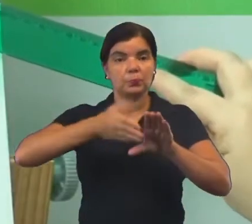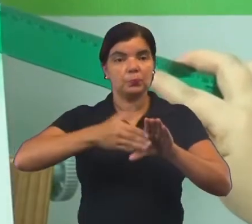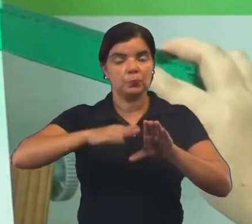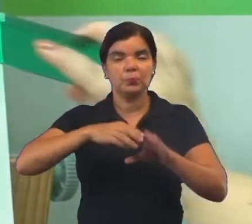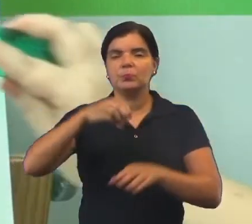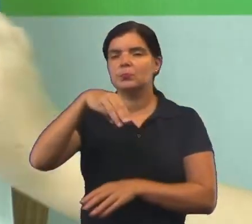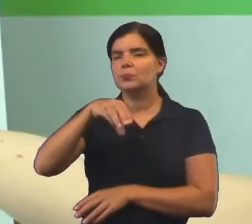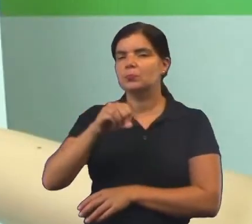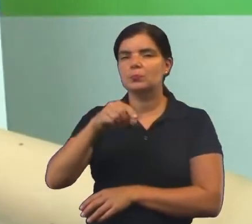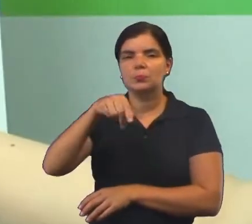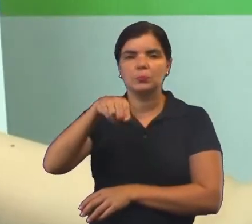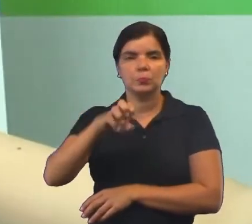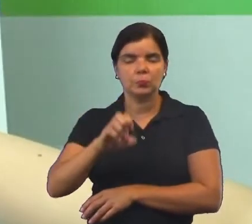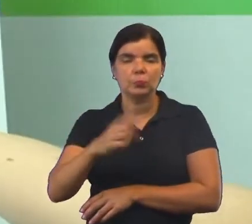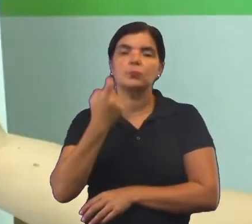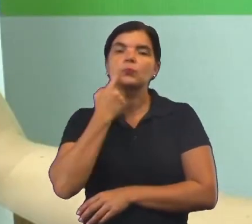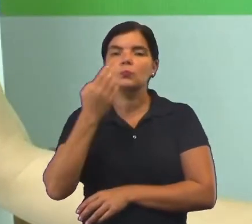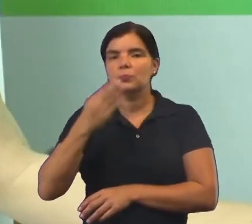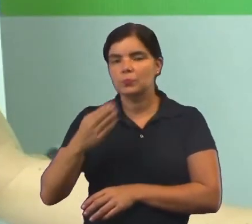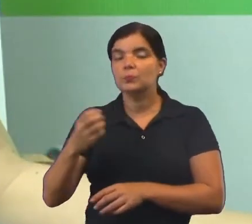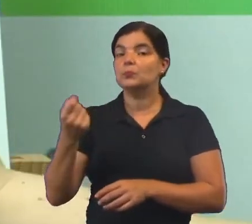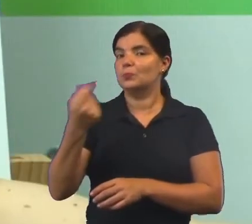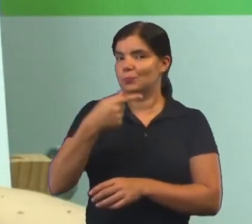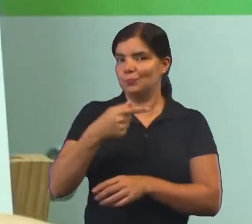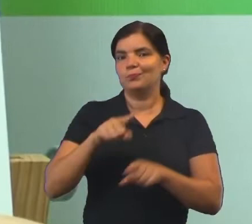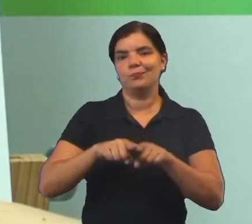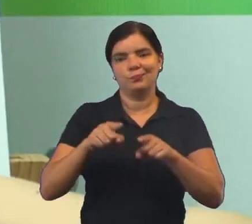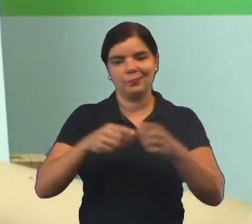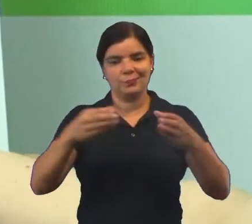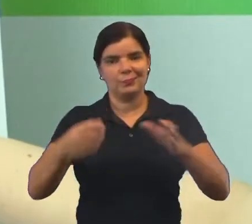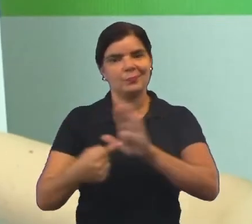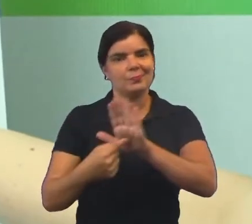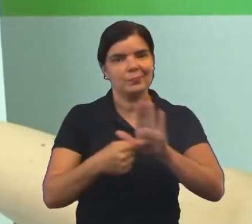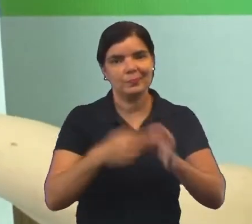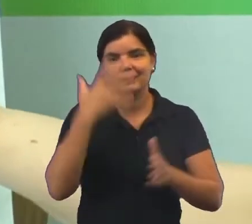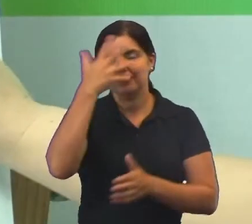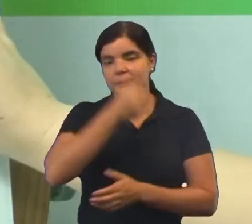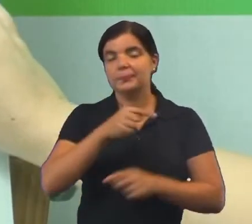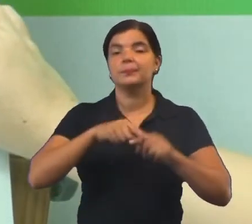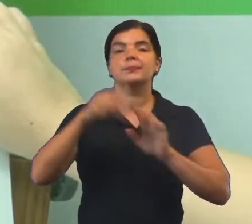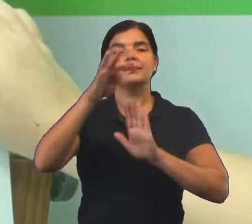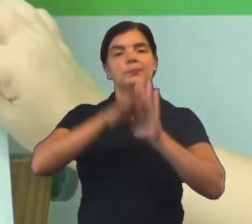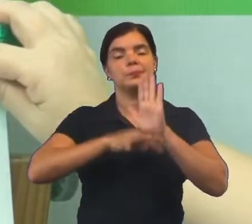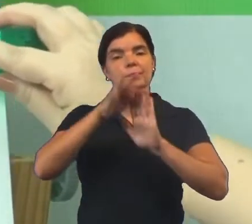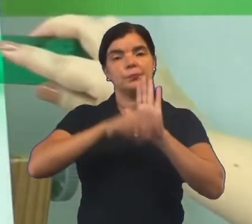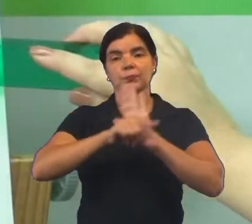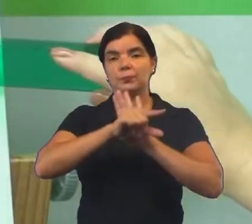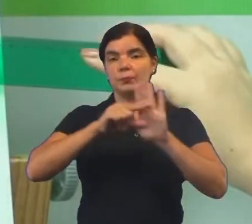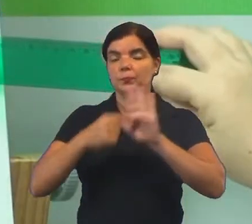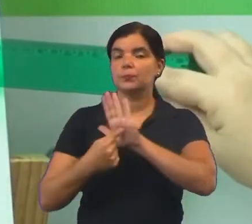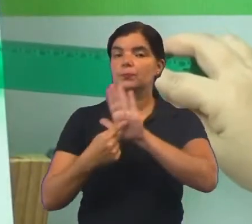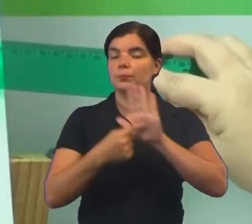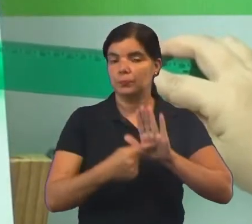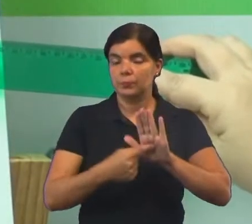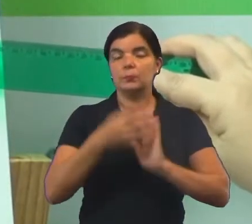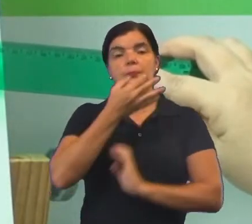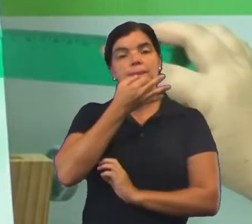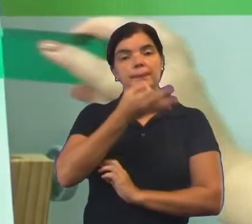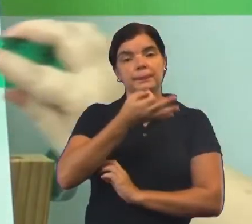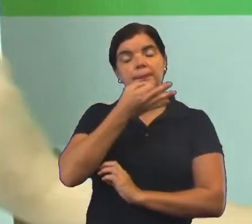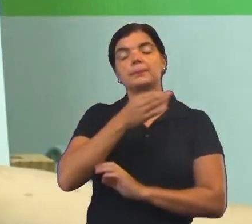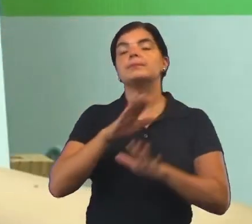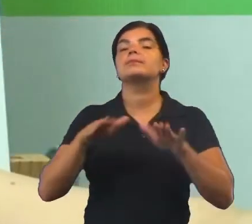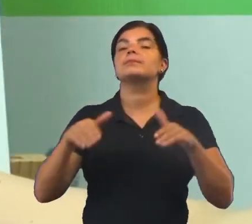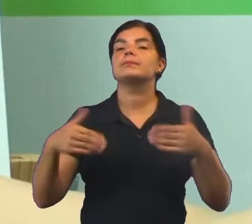fazer moqueca do que enfeitando uma sala. Nesse texto, o trecho que mostra uma opinião